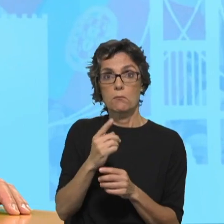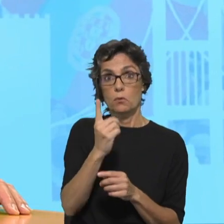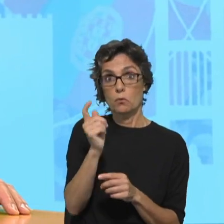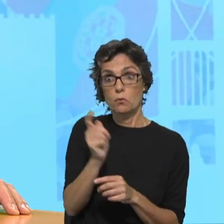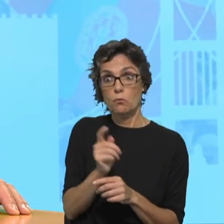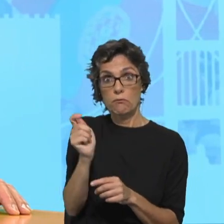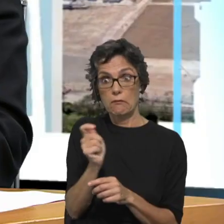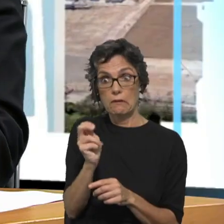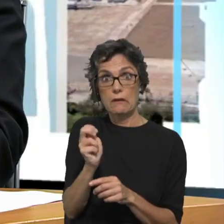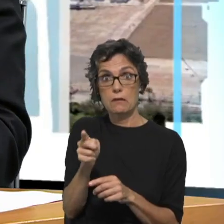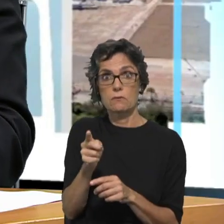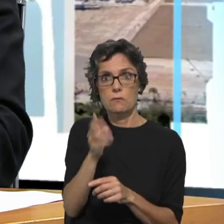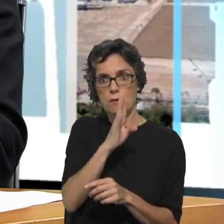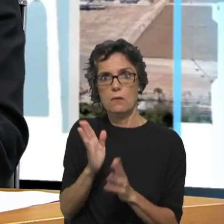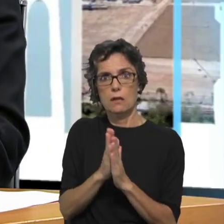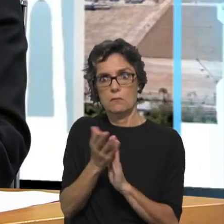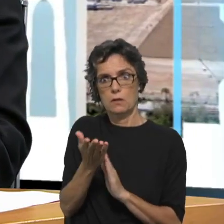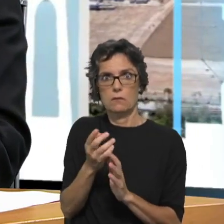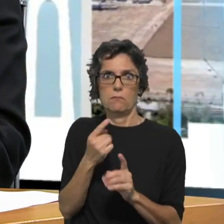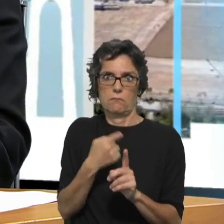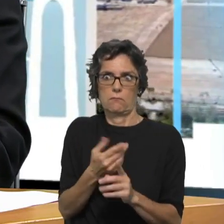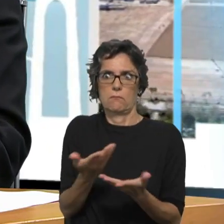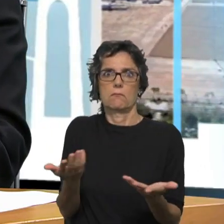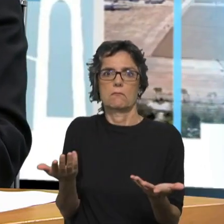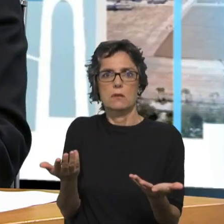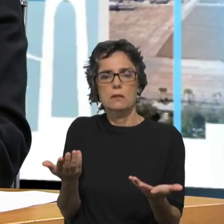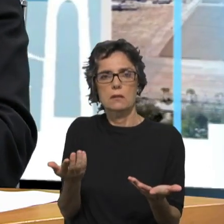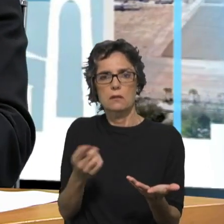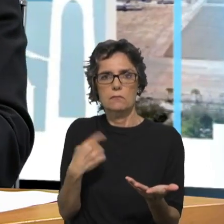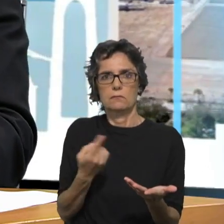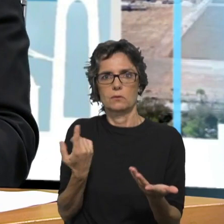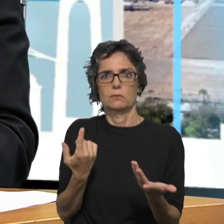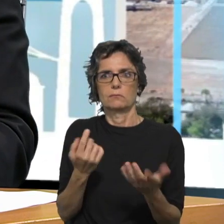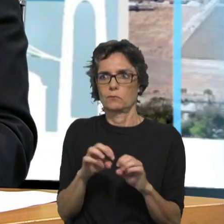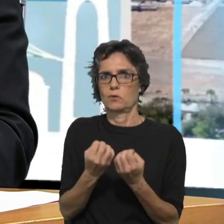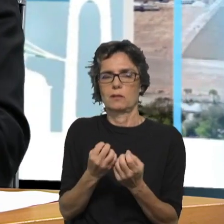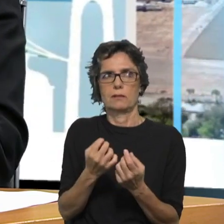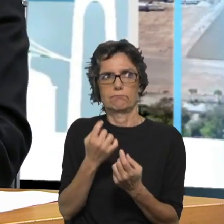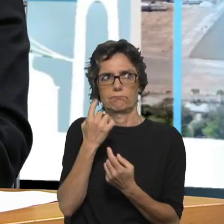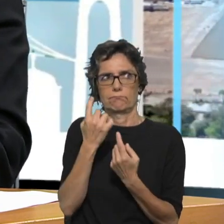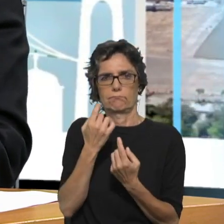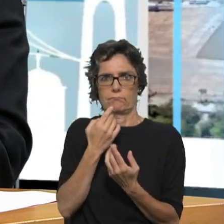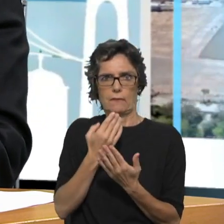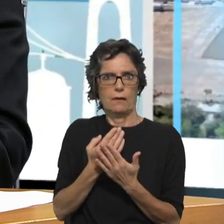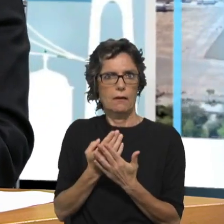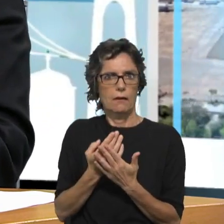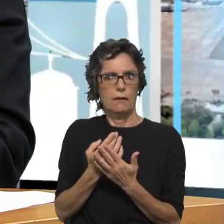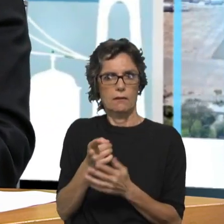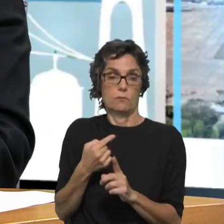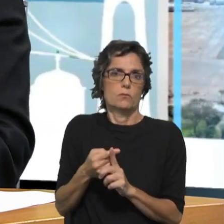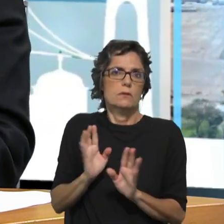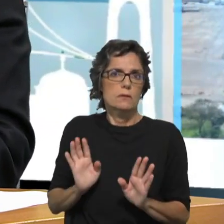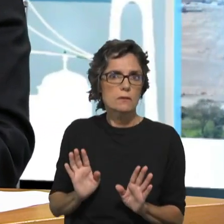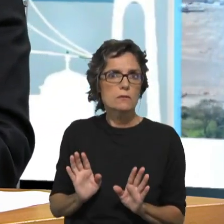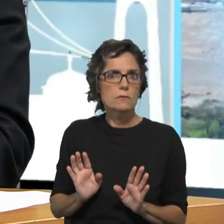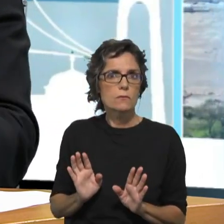prática religiosa. E, portanto, isso é algo que penso que nos deve fazer a todos como sociedade pensar, que é algo positivo e que é